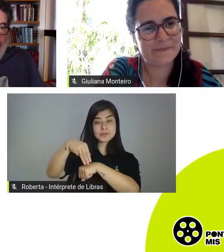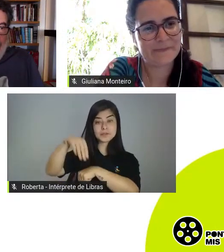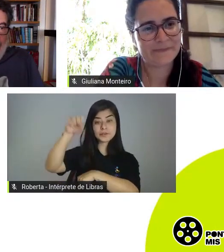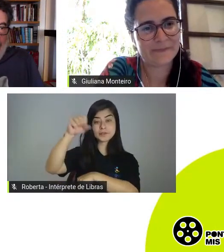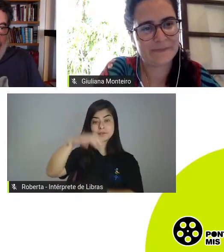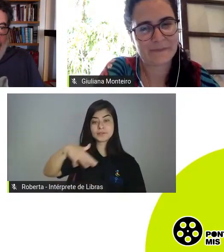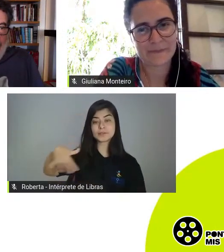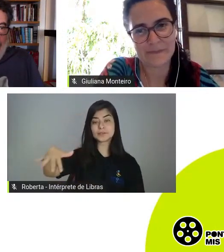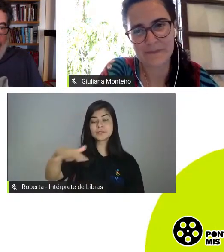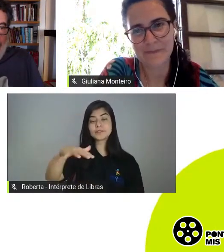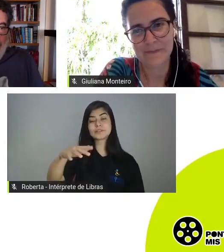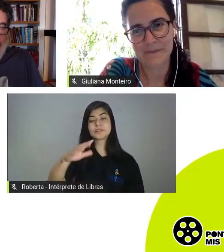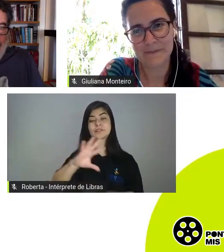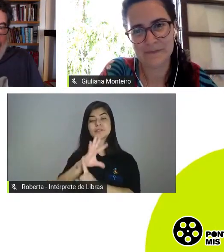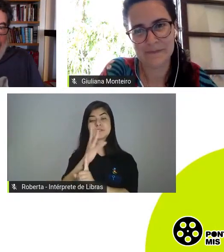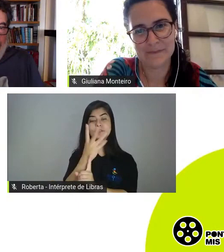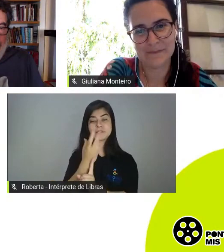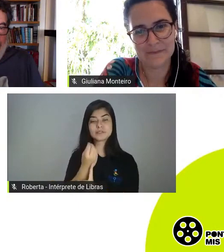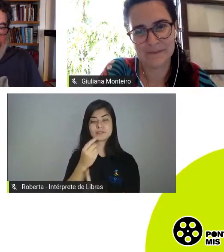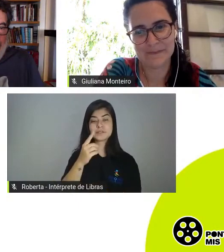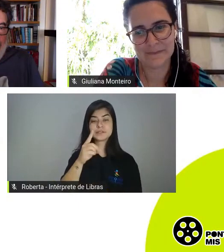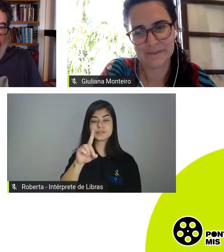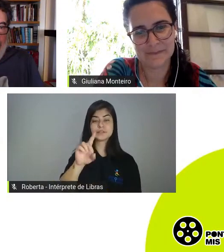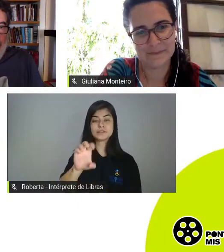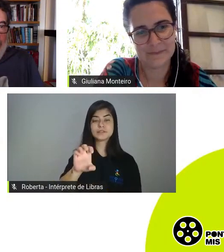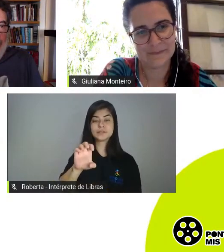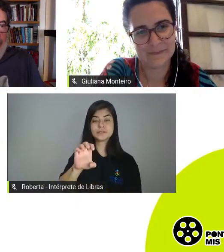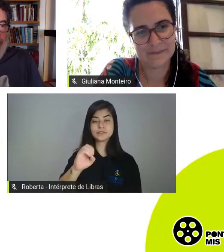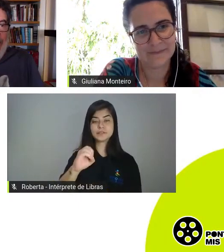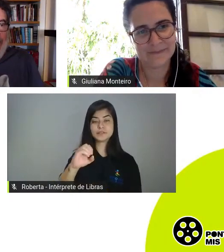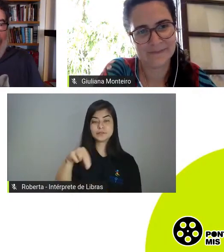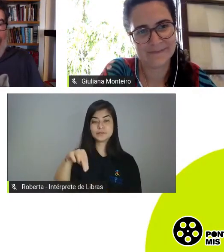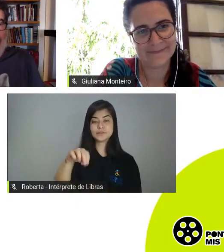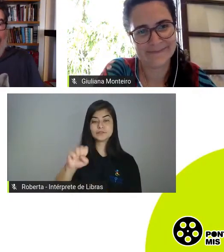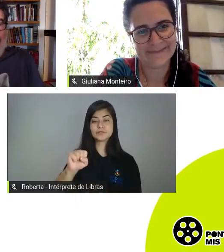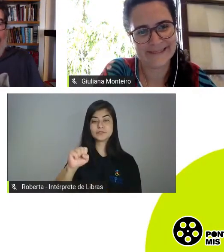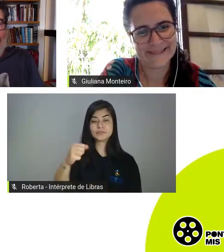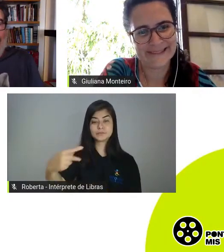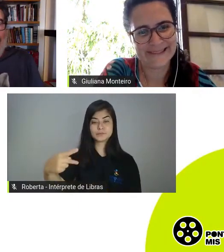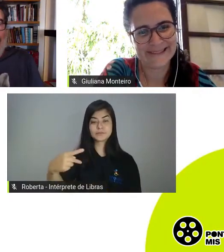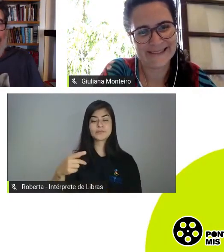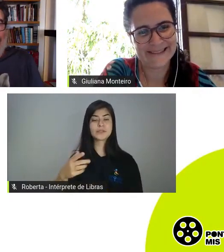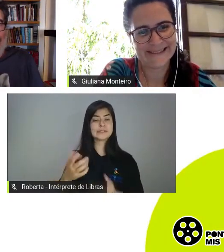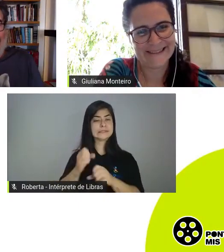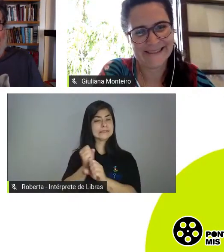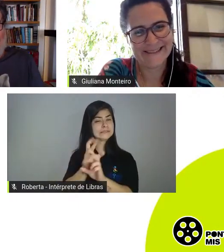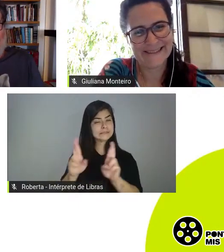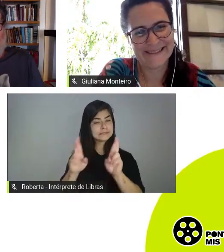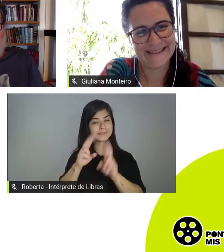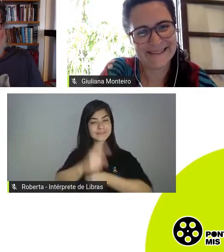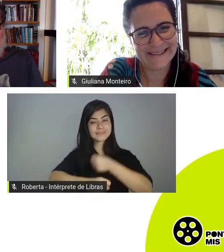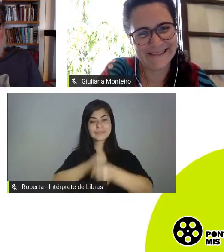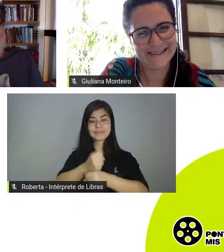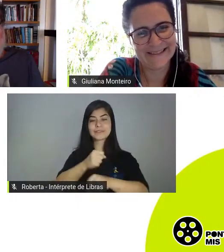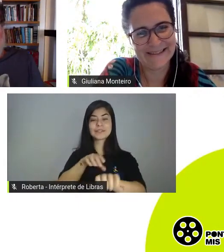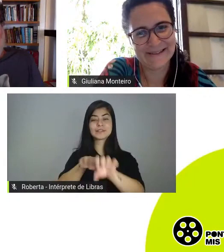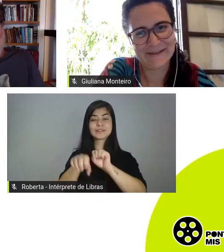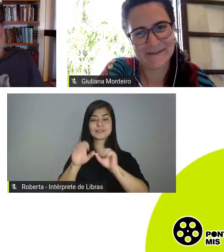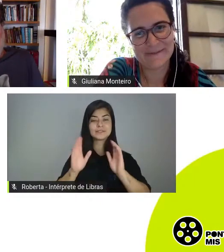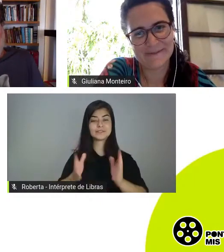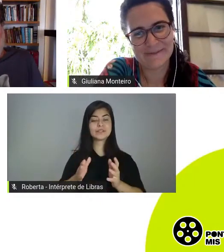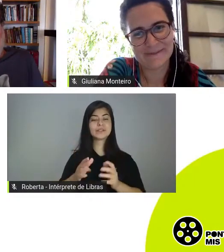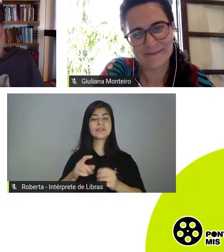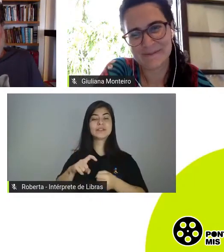Departamento de Artes da Unesp e ano que vem já estará encerrado este mestrado aí, né, Bruno? É sócio da